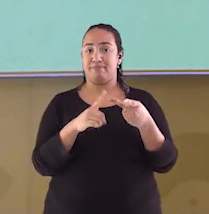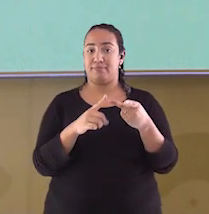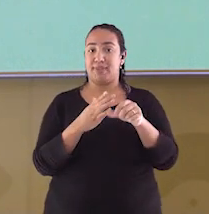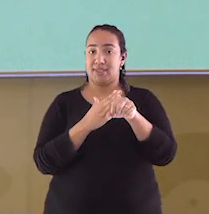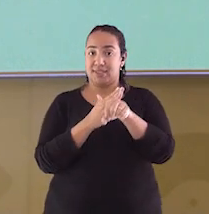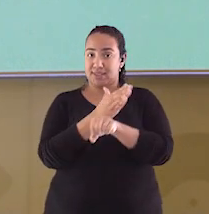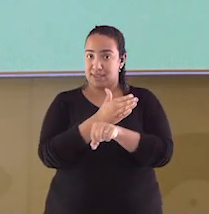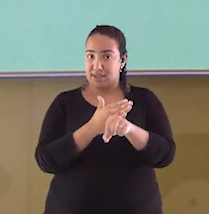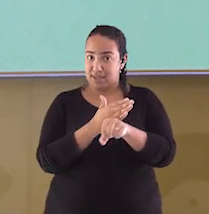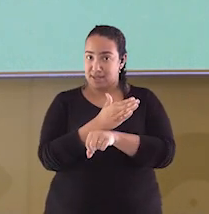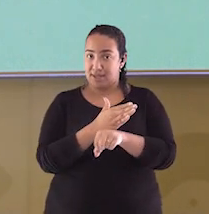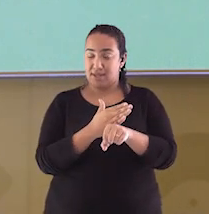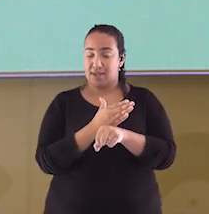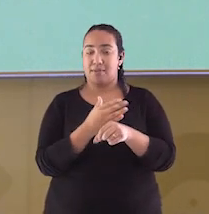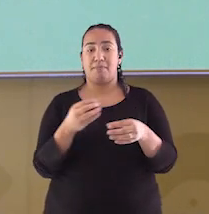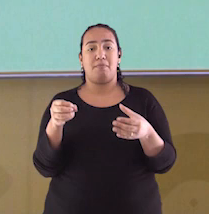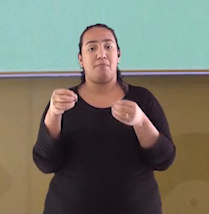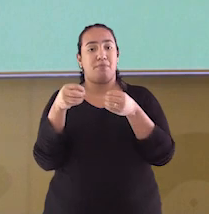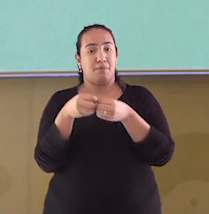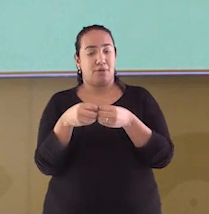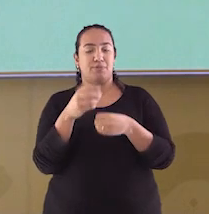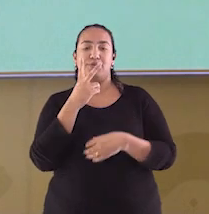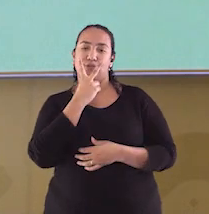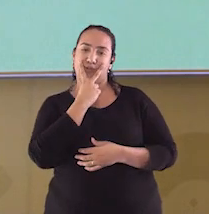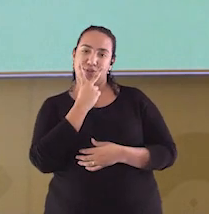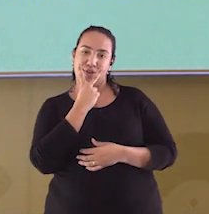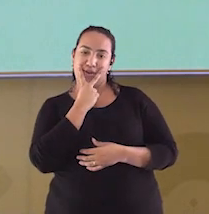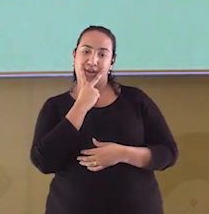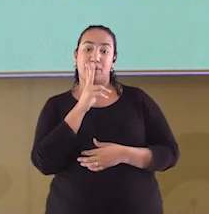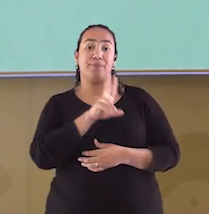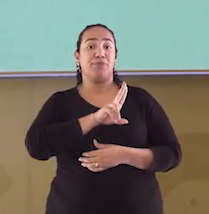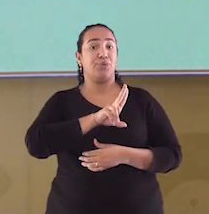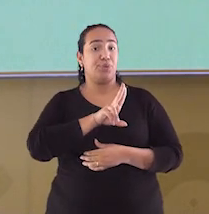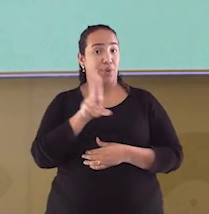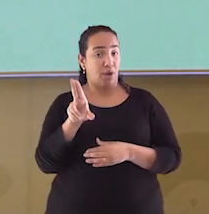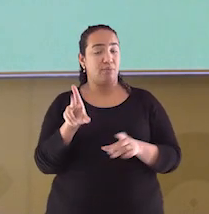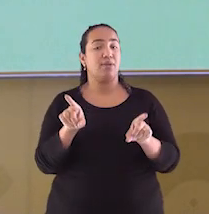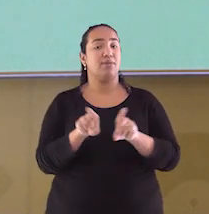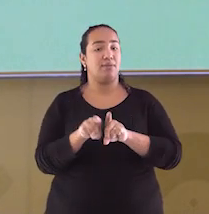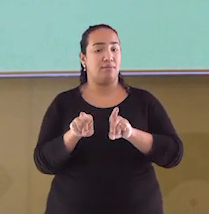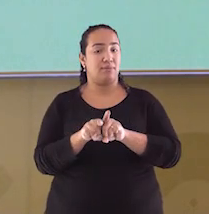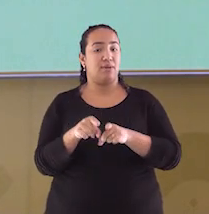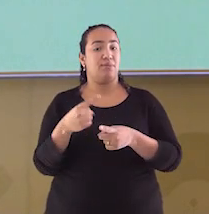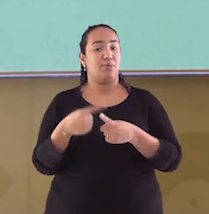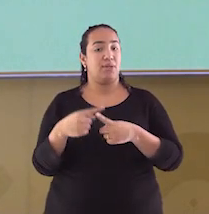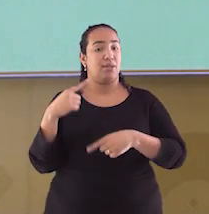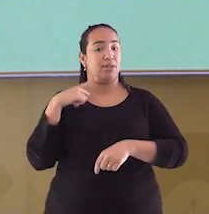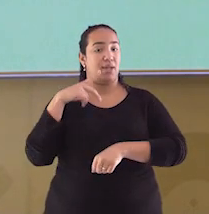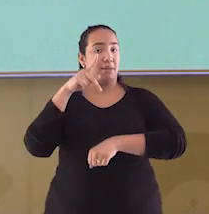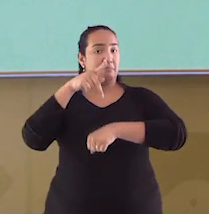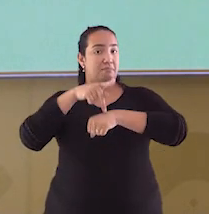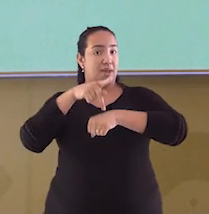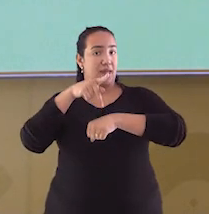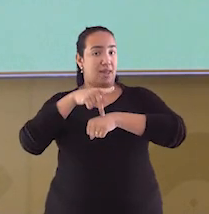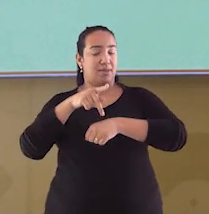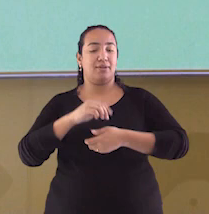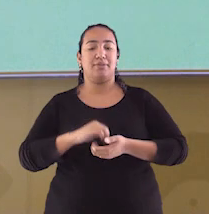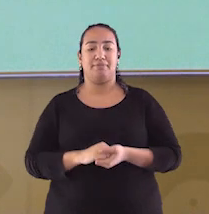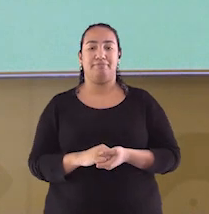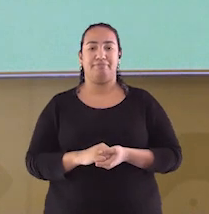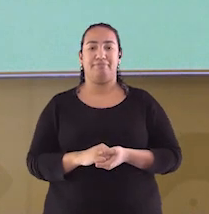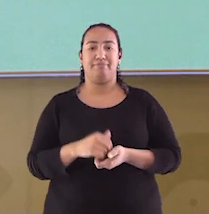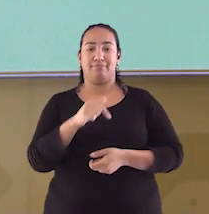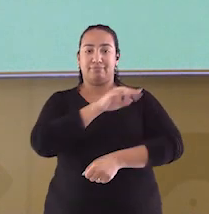fica na região metropolitana e recebeu o nome também por causa de uma pedra, o